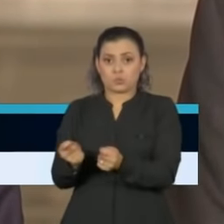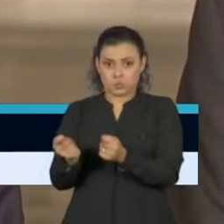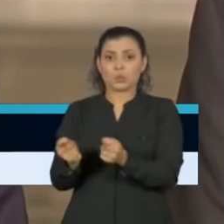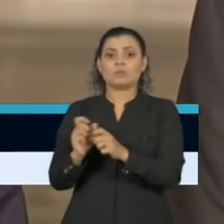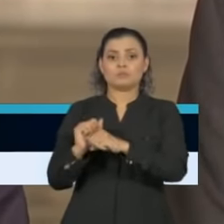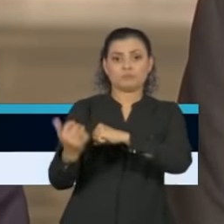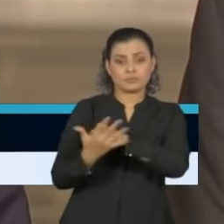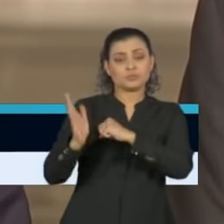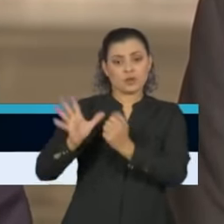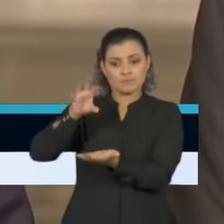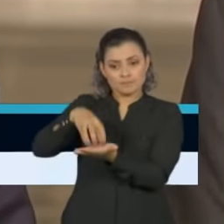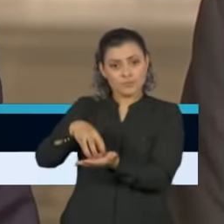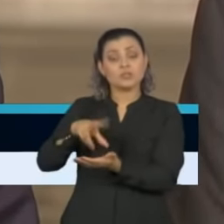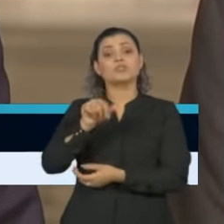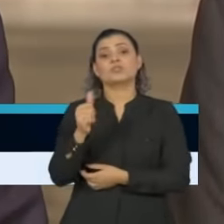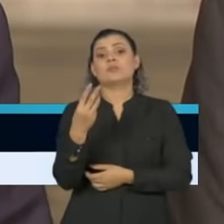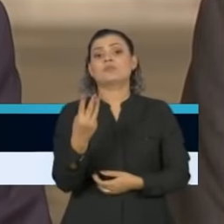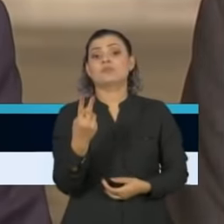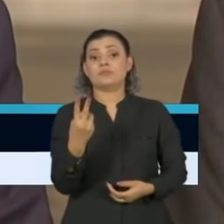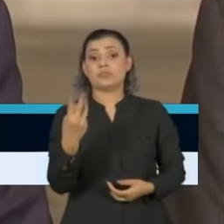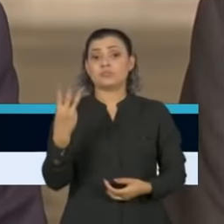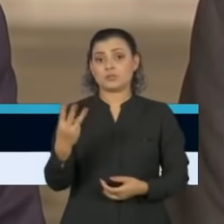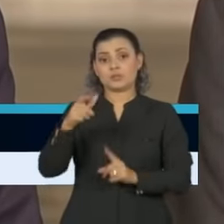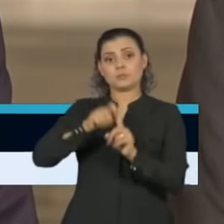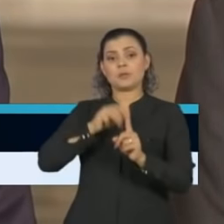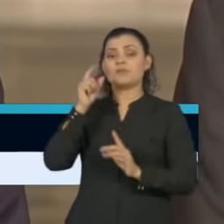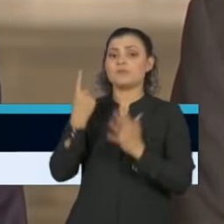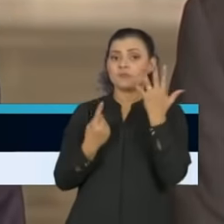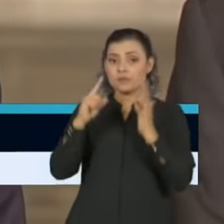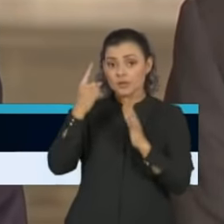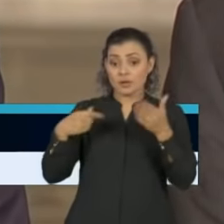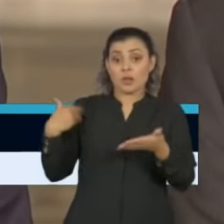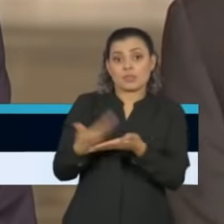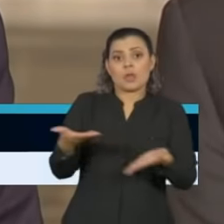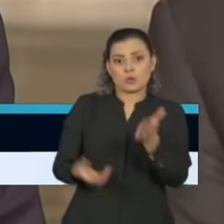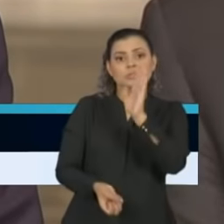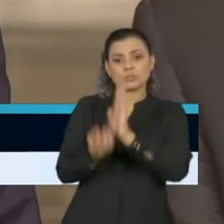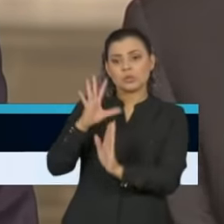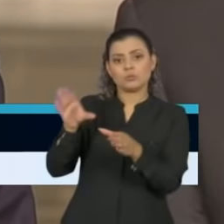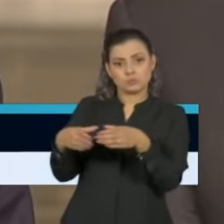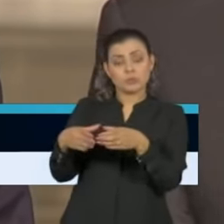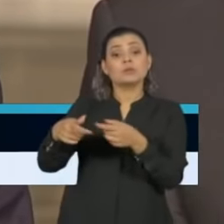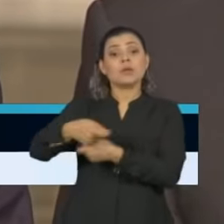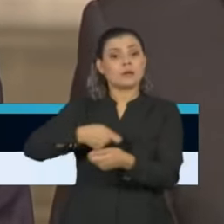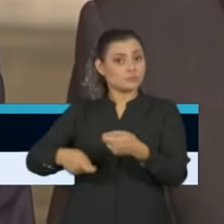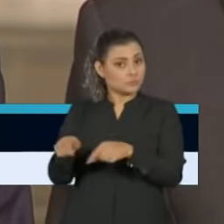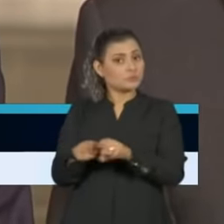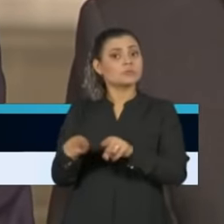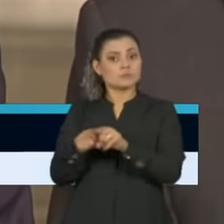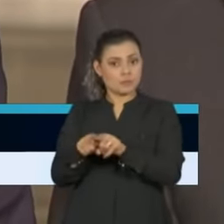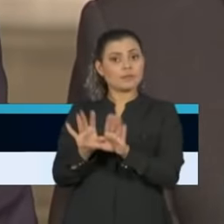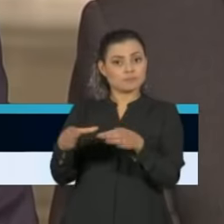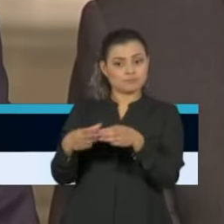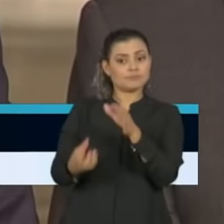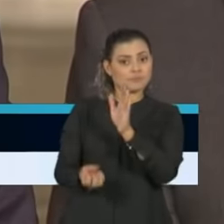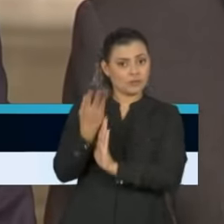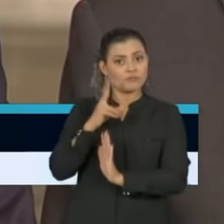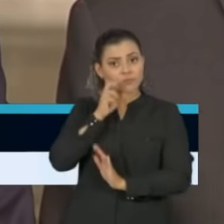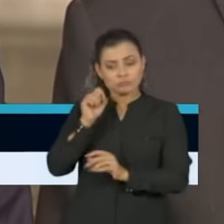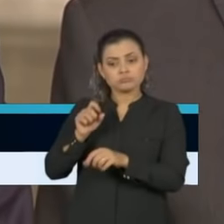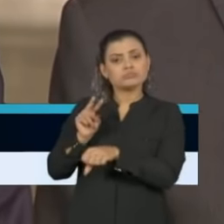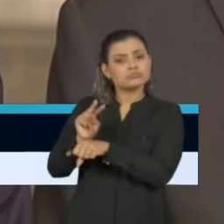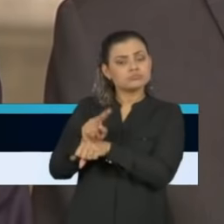Covid-19, que está funcionando desde 23 de fevereiro, cria também um comitê administrativo extraordinário. Este comitê